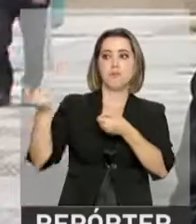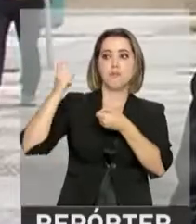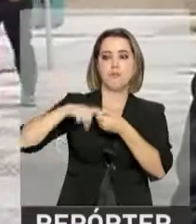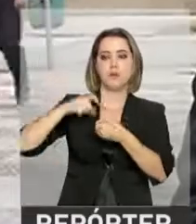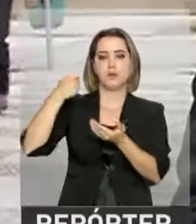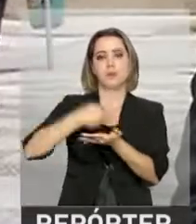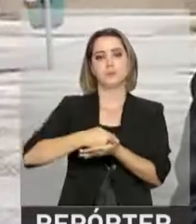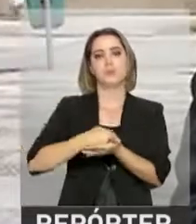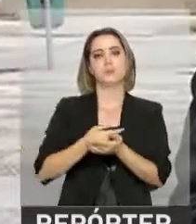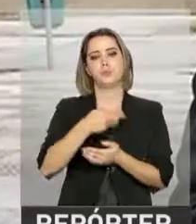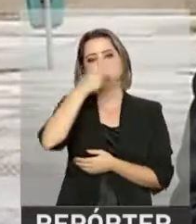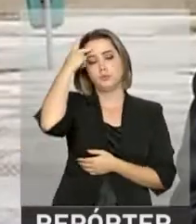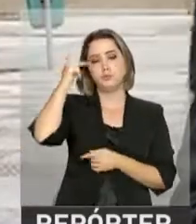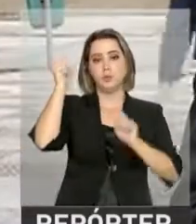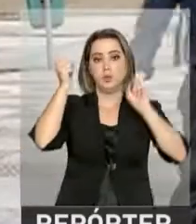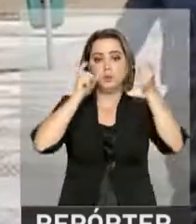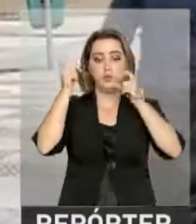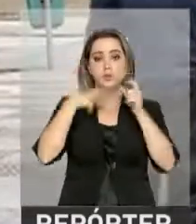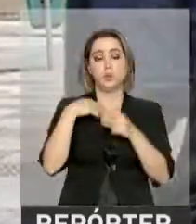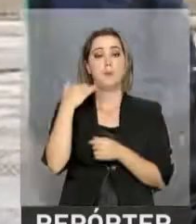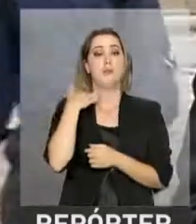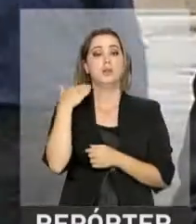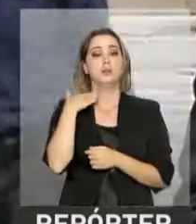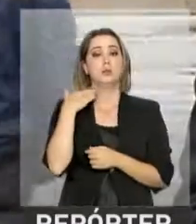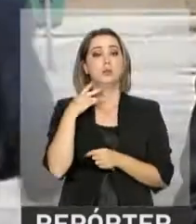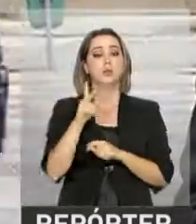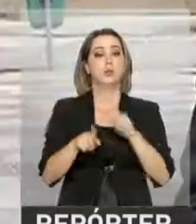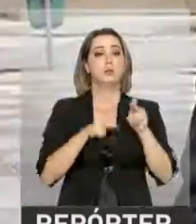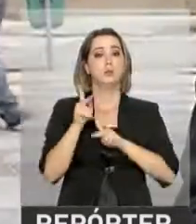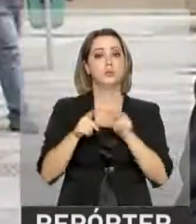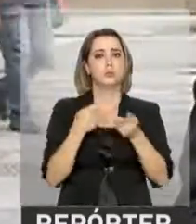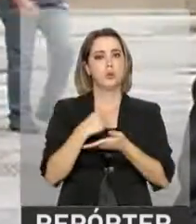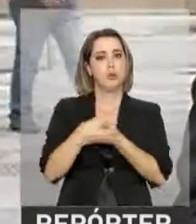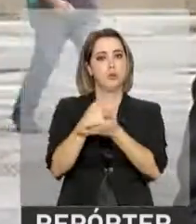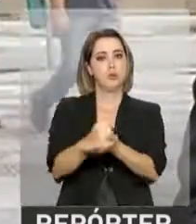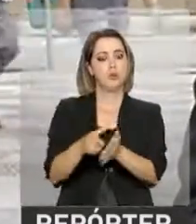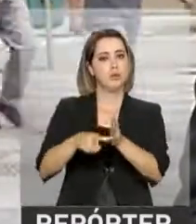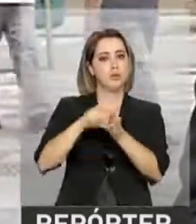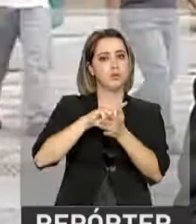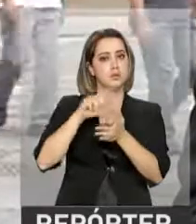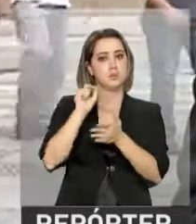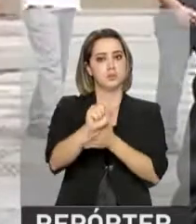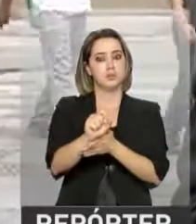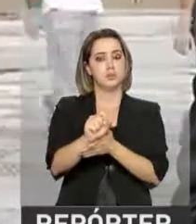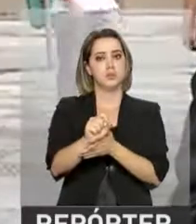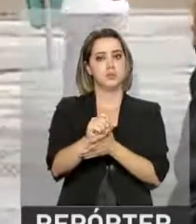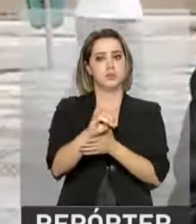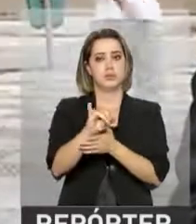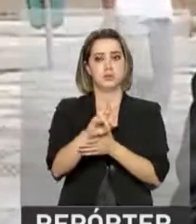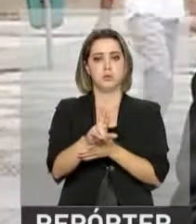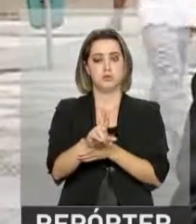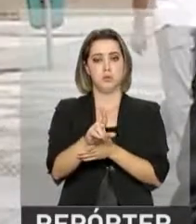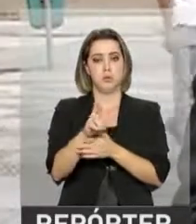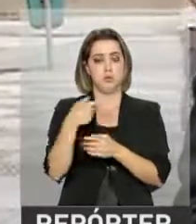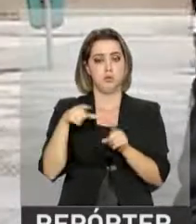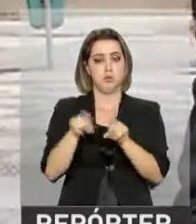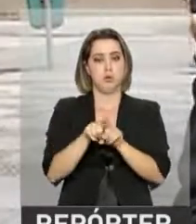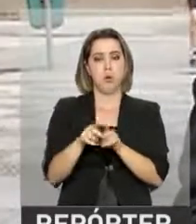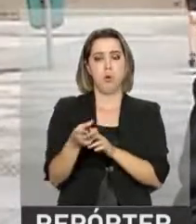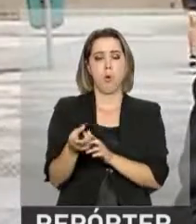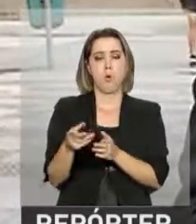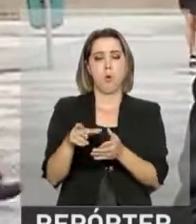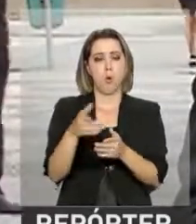necessidade de alguns contribuintes, bancos públicos e privados se oferecem para antecipar a restituição. E para isso, é claro, cobram